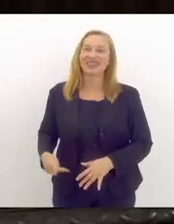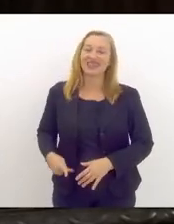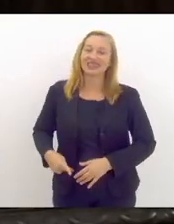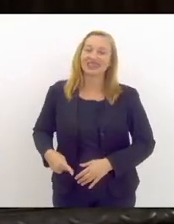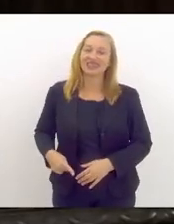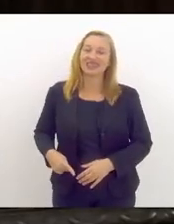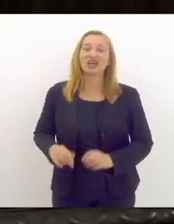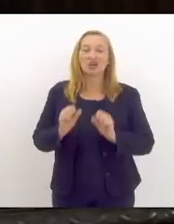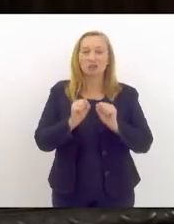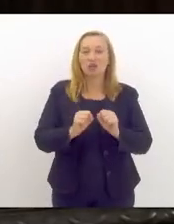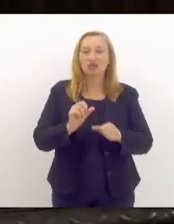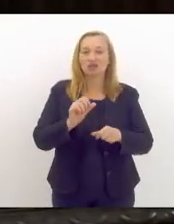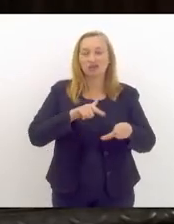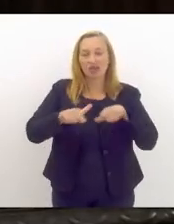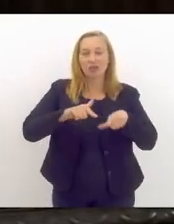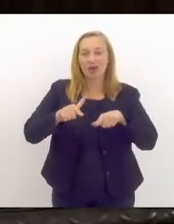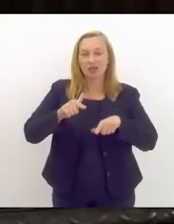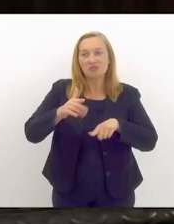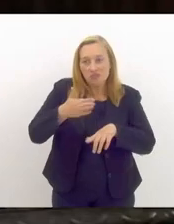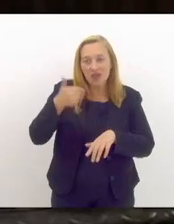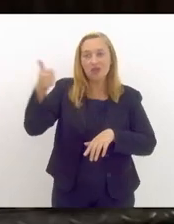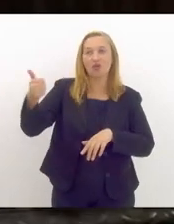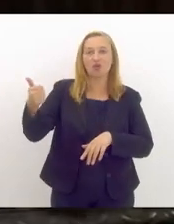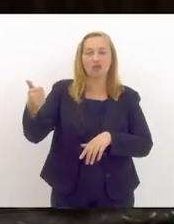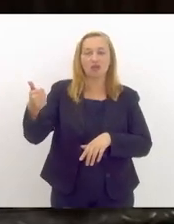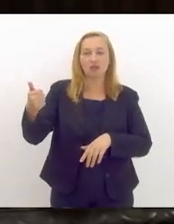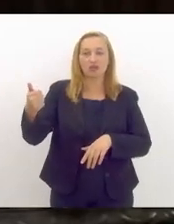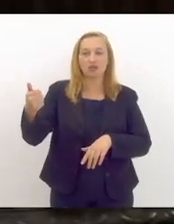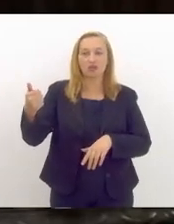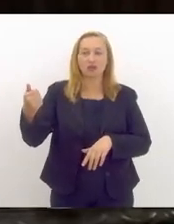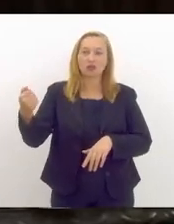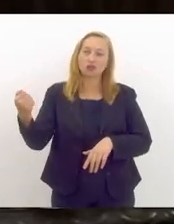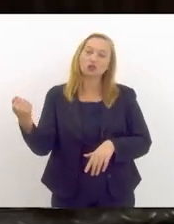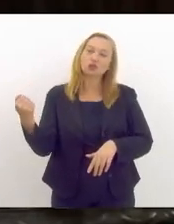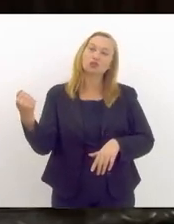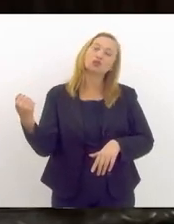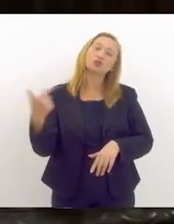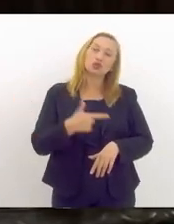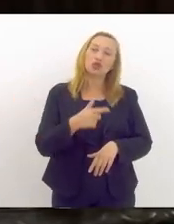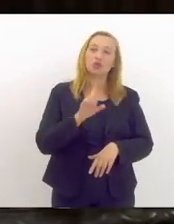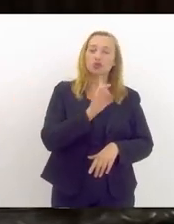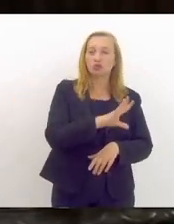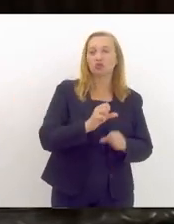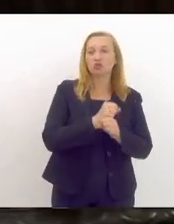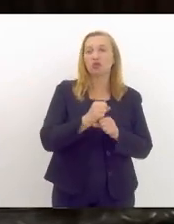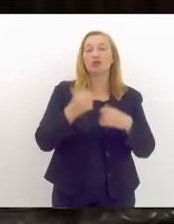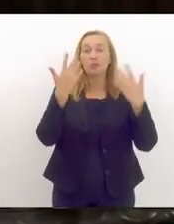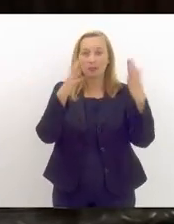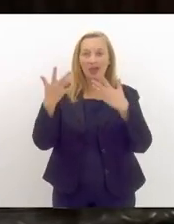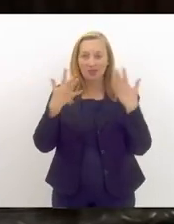para que possa fazer um trabalho ainda melhor do que foram feitos nos últimos anos. Quero aqui homenagear